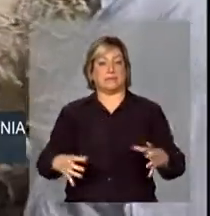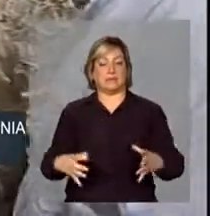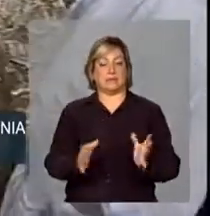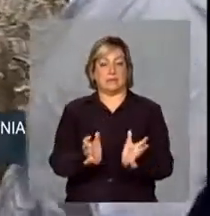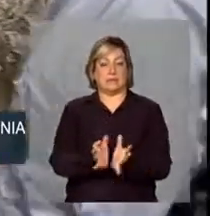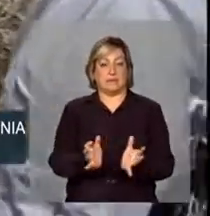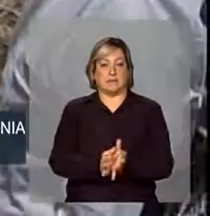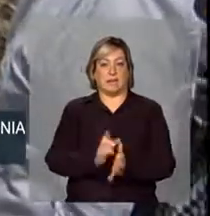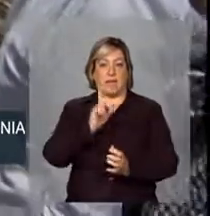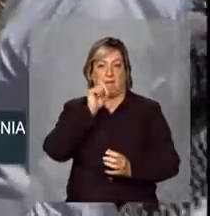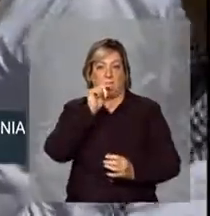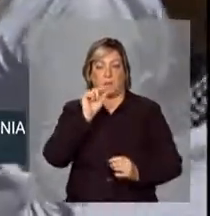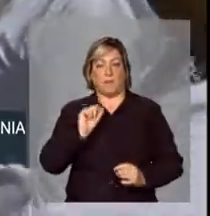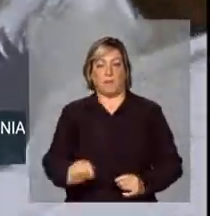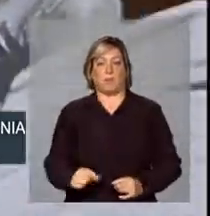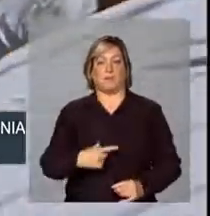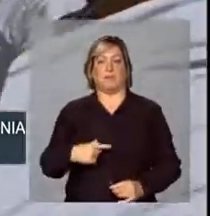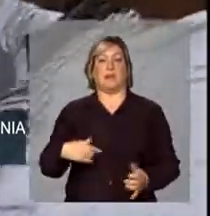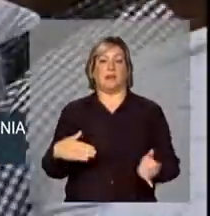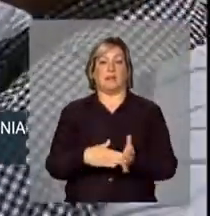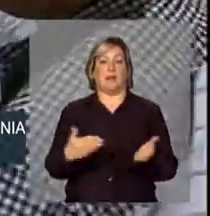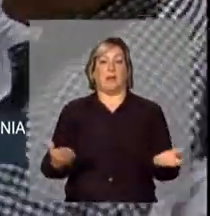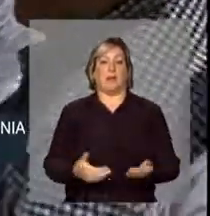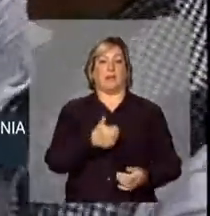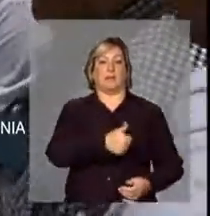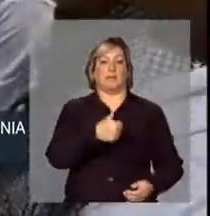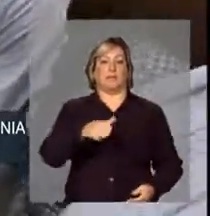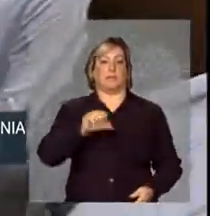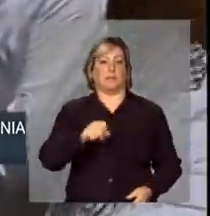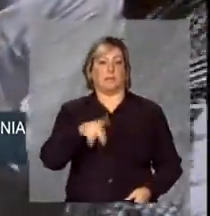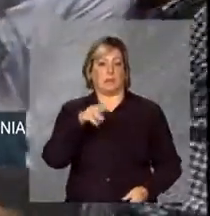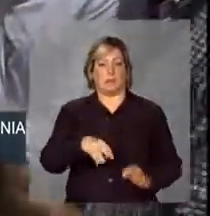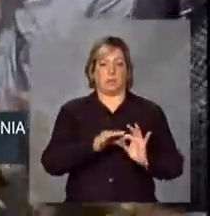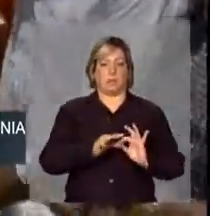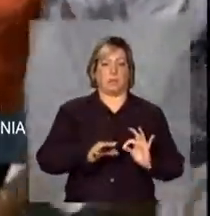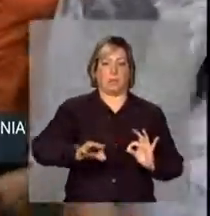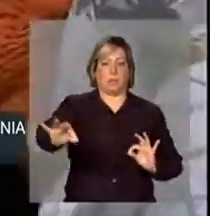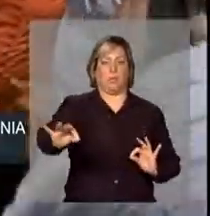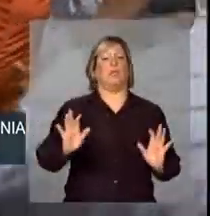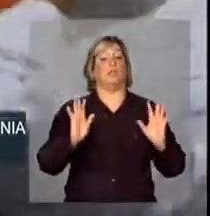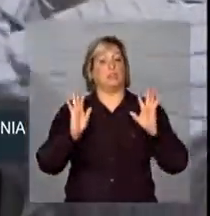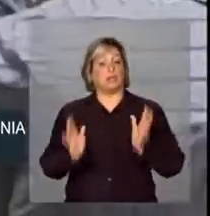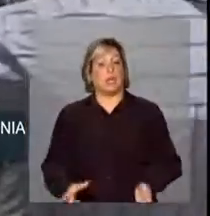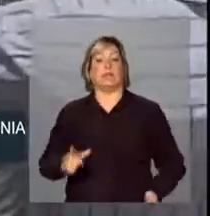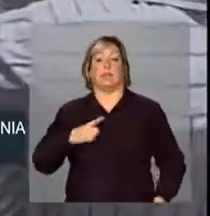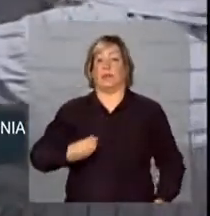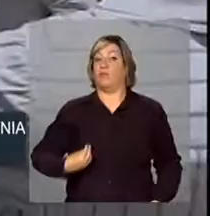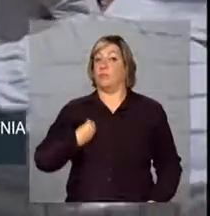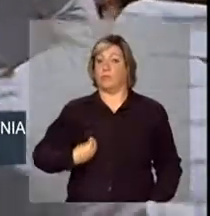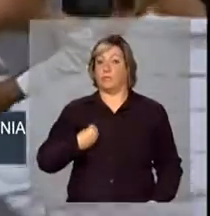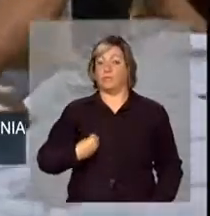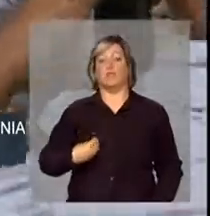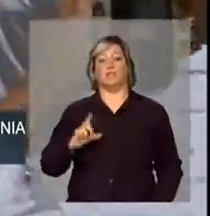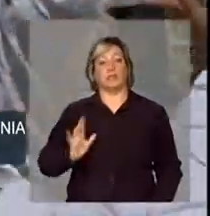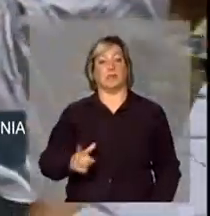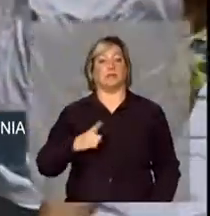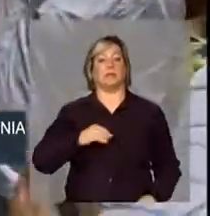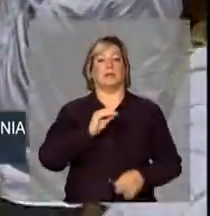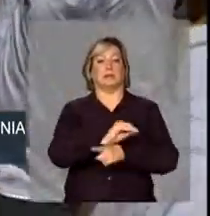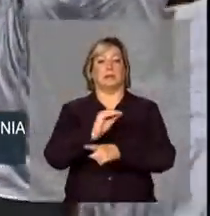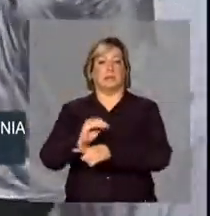tem até agora 118 km de extensão já está em funcionamento e